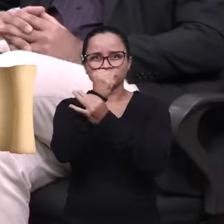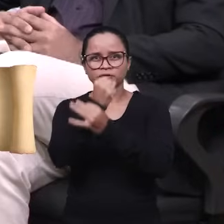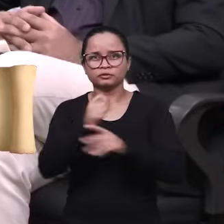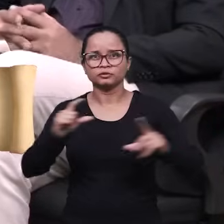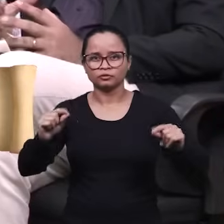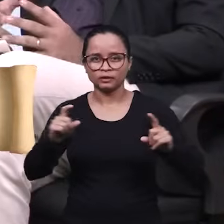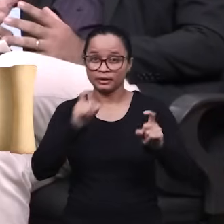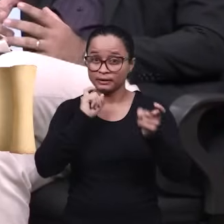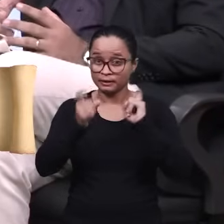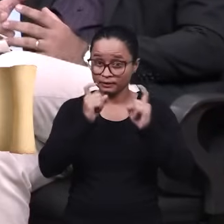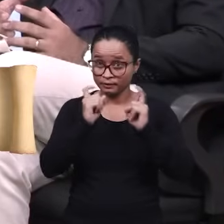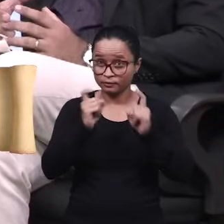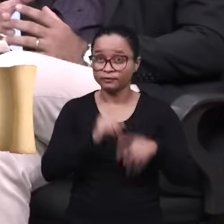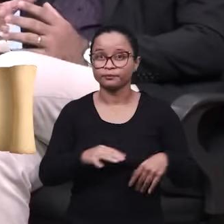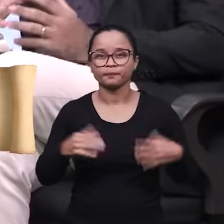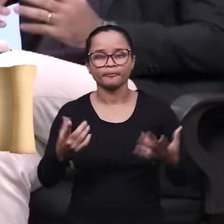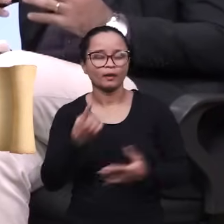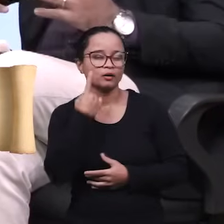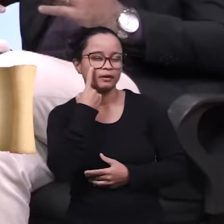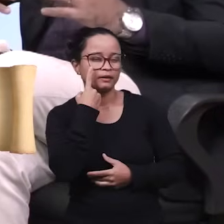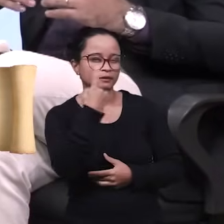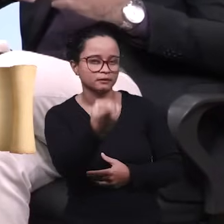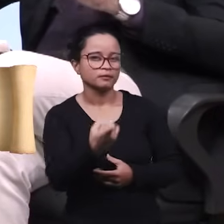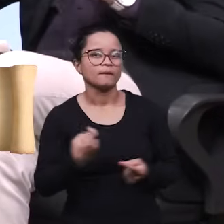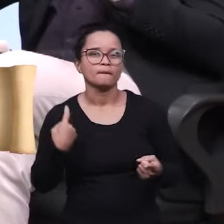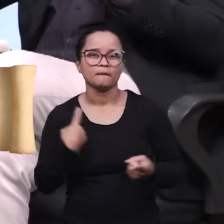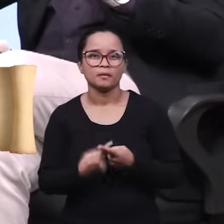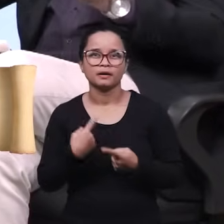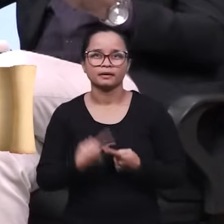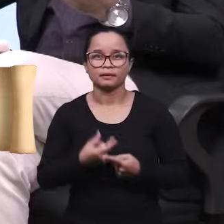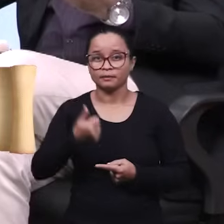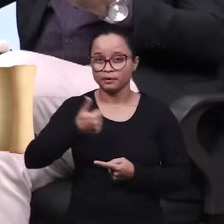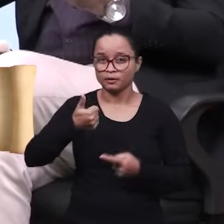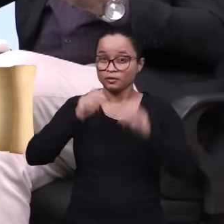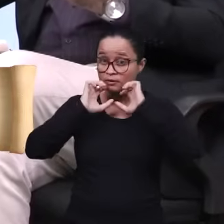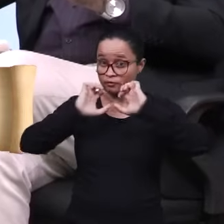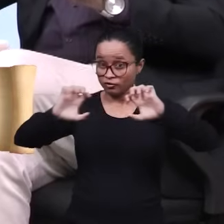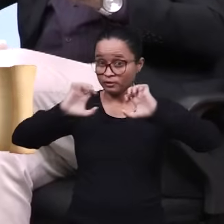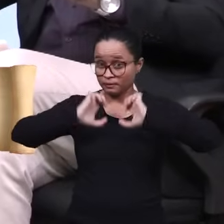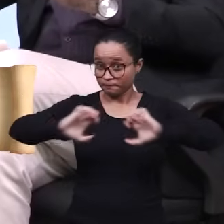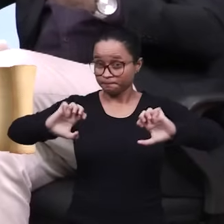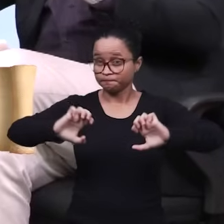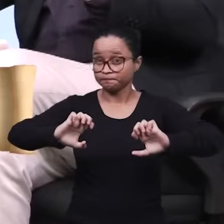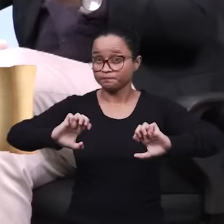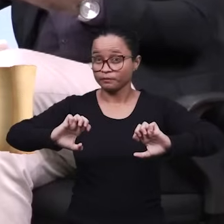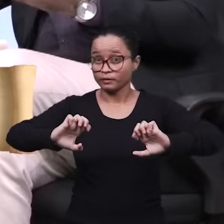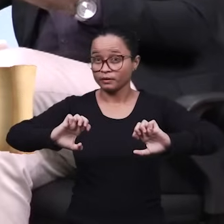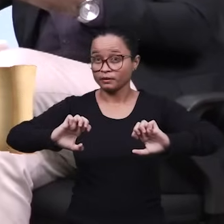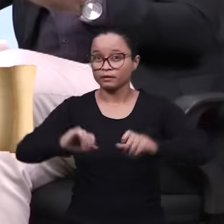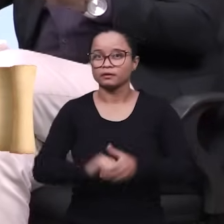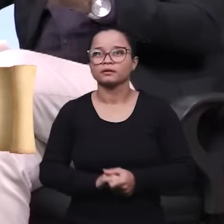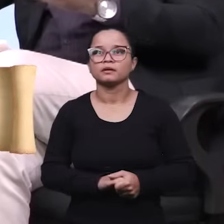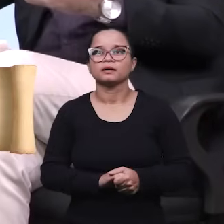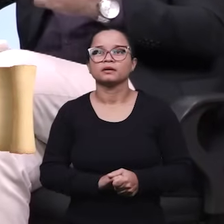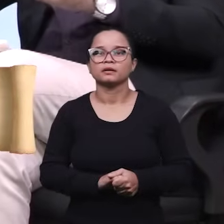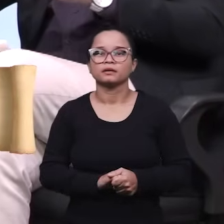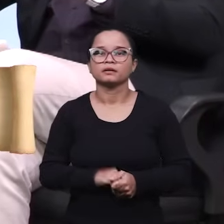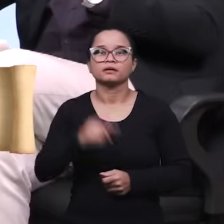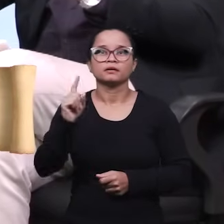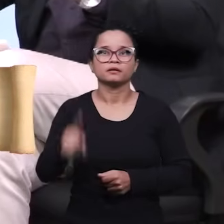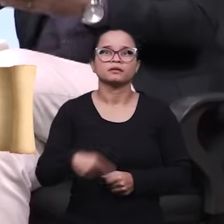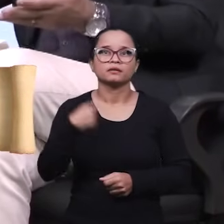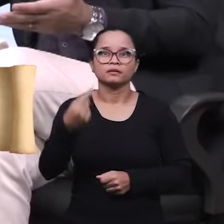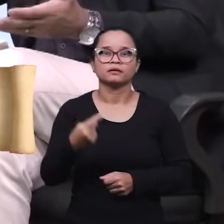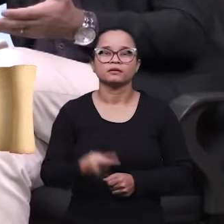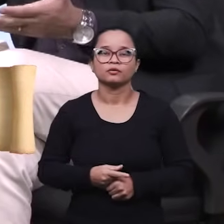aquilo que saiu da reunião. Olha que interessante, Porque primeiro a evangelização. o evangelista, a figura do evangelista.